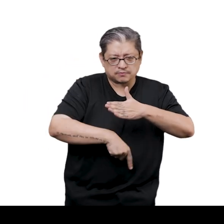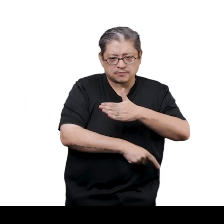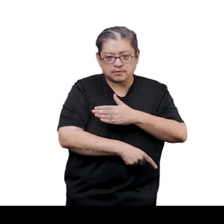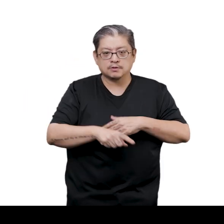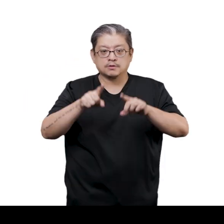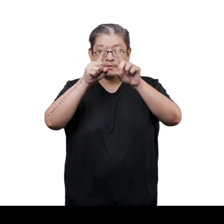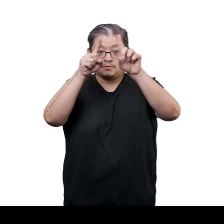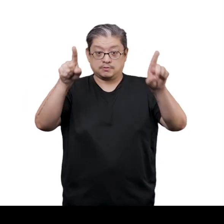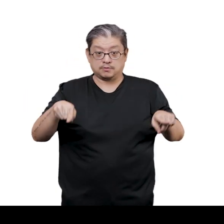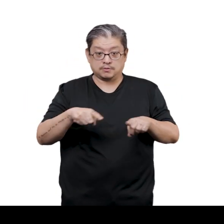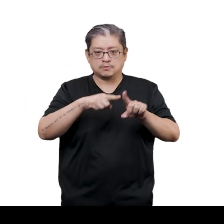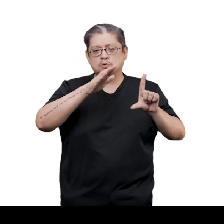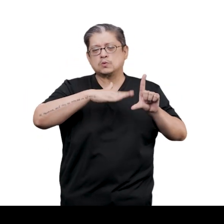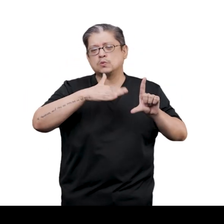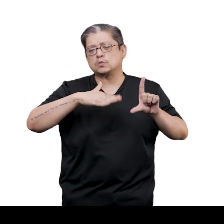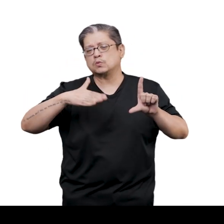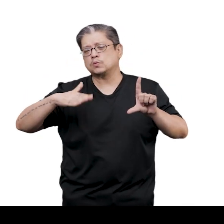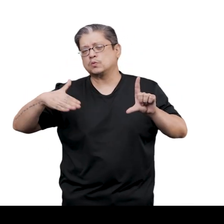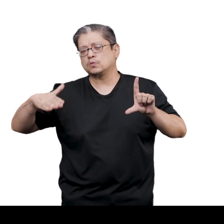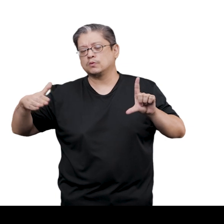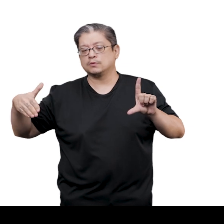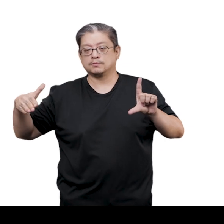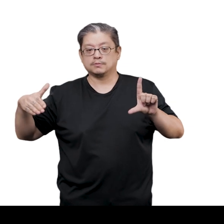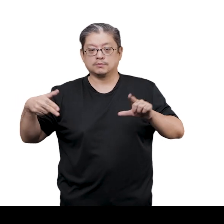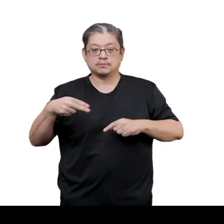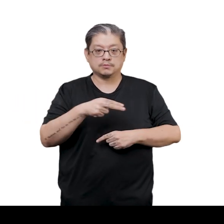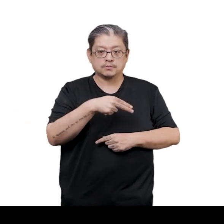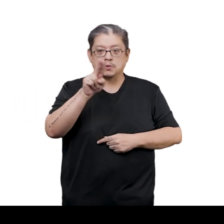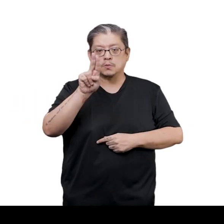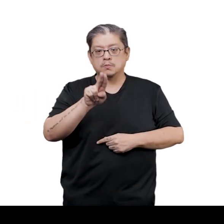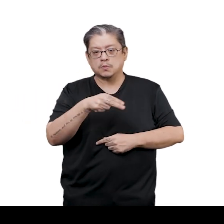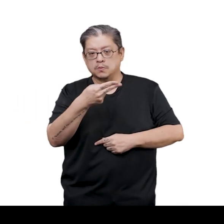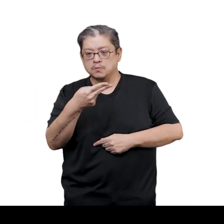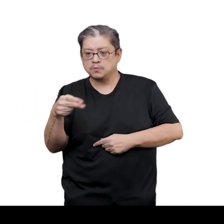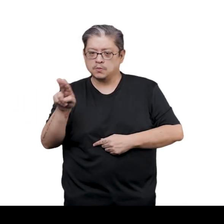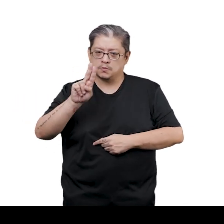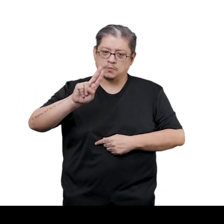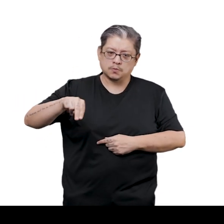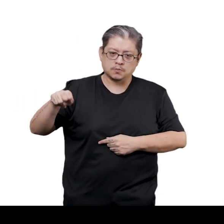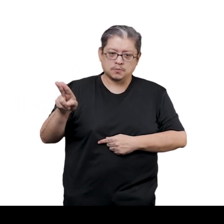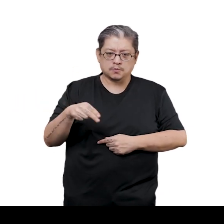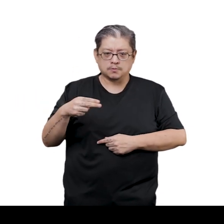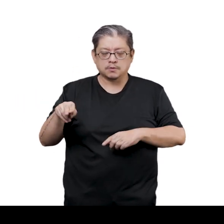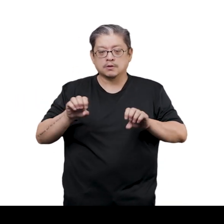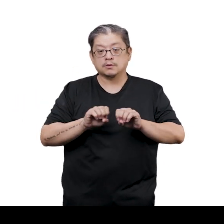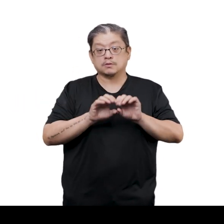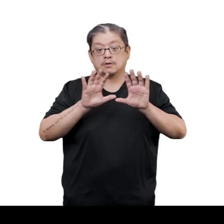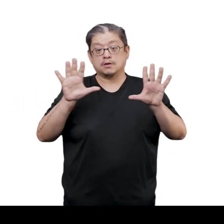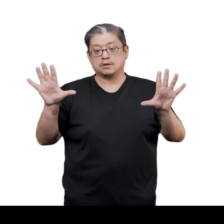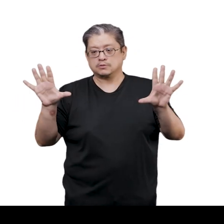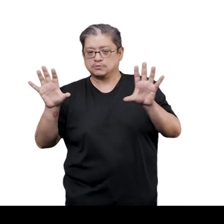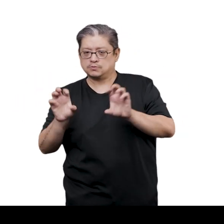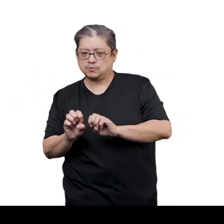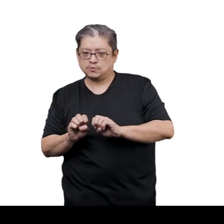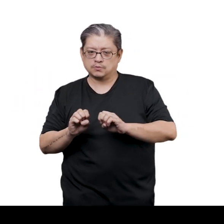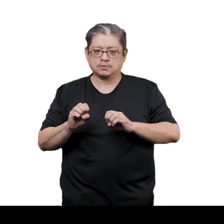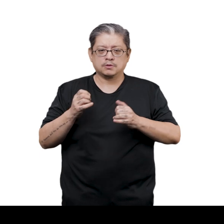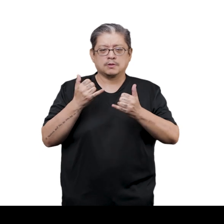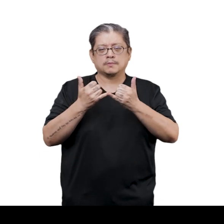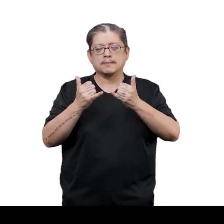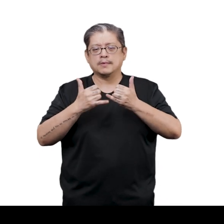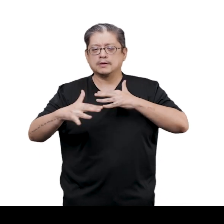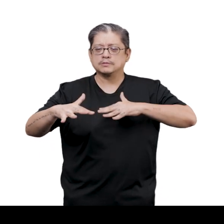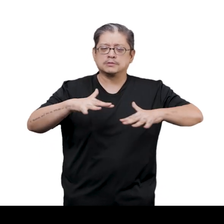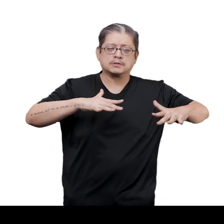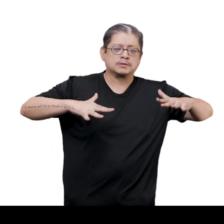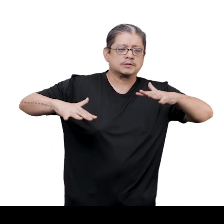preto profundo que ocupa todo o plano, com variações sutis de tons ligeiramente mais claros ou opacos, dando a